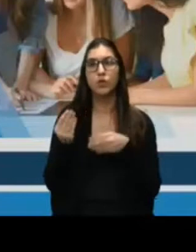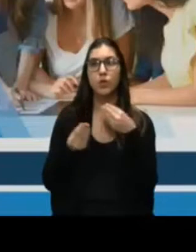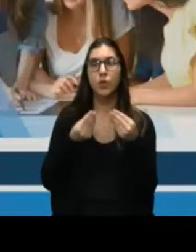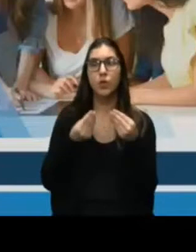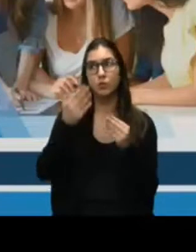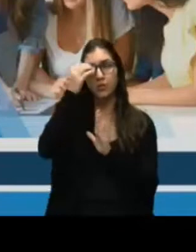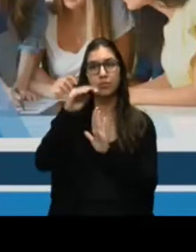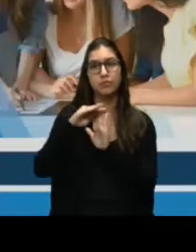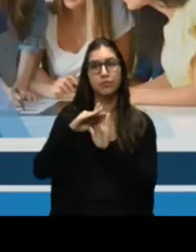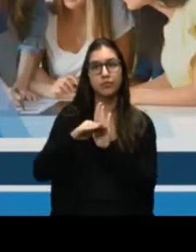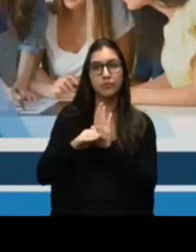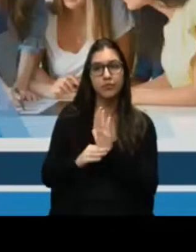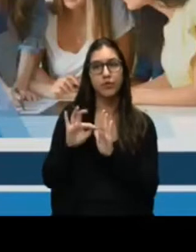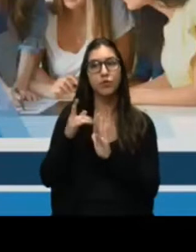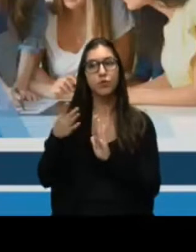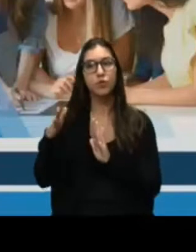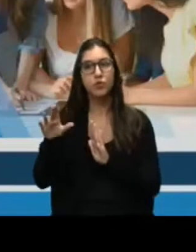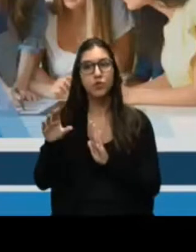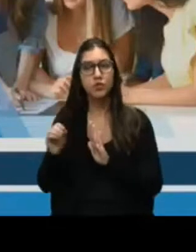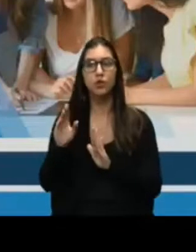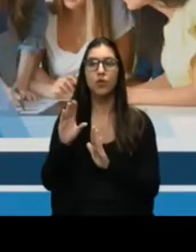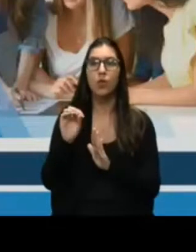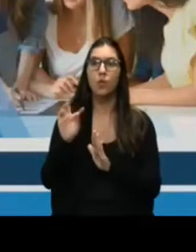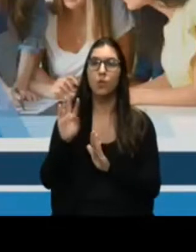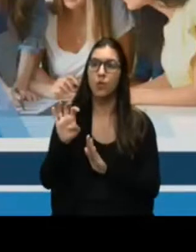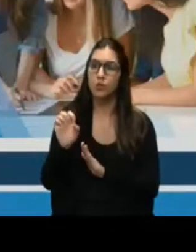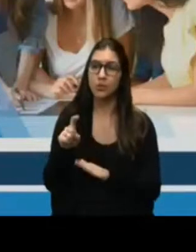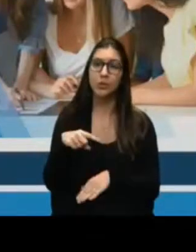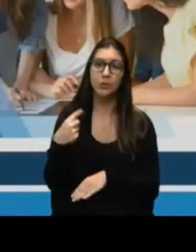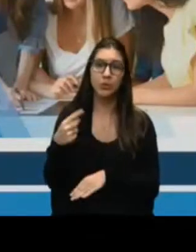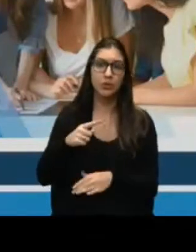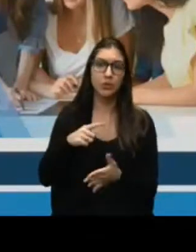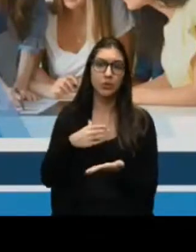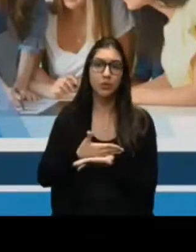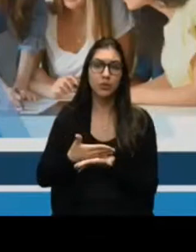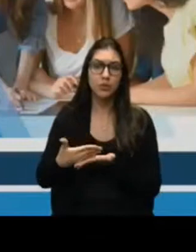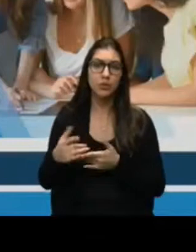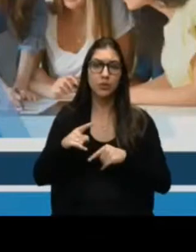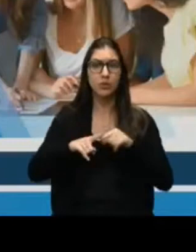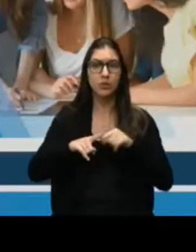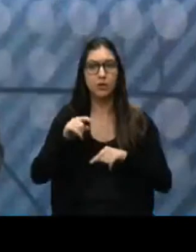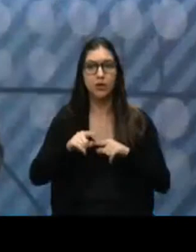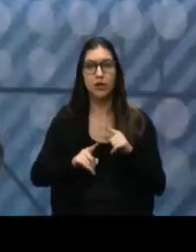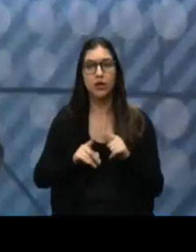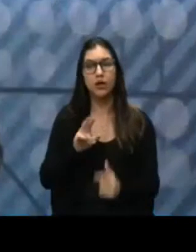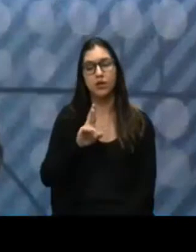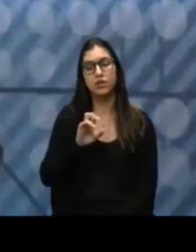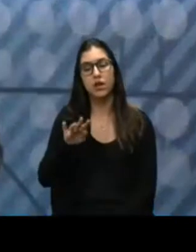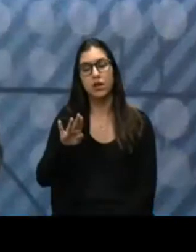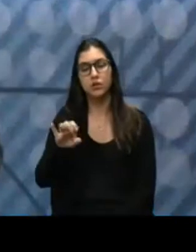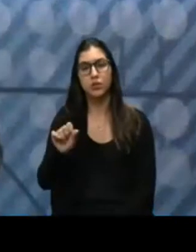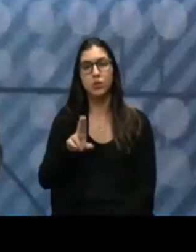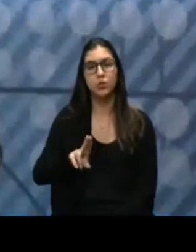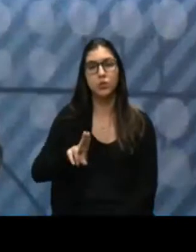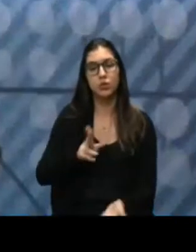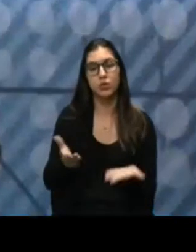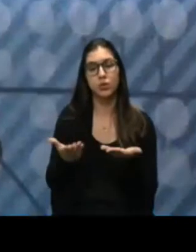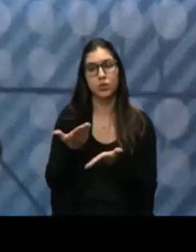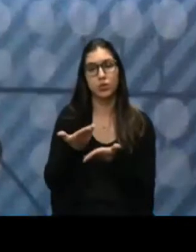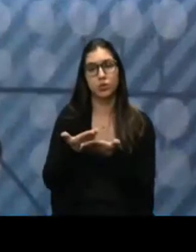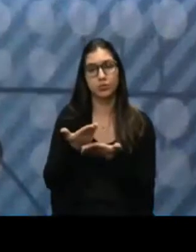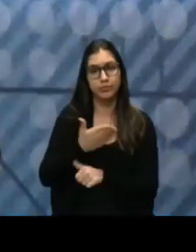vamos determinar o ponto de fusão dos compostos, nós temos inicialmente os materiais e os reagentes que serão utilizados nessa